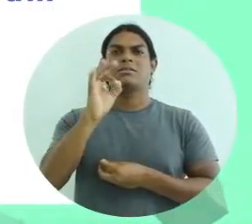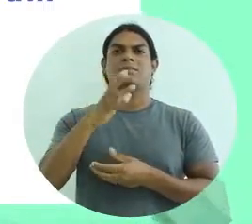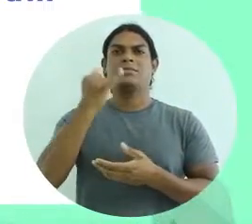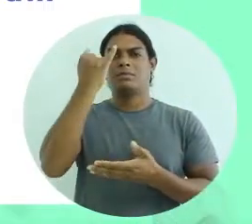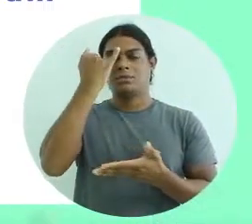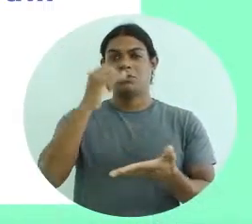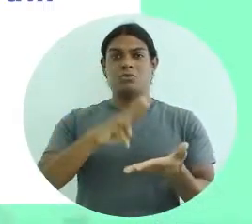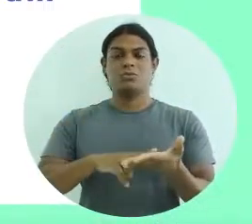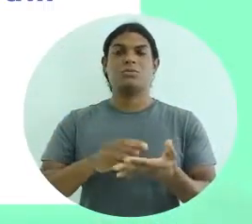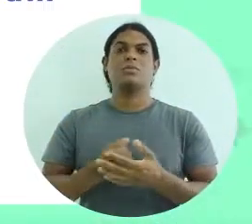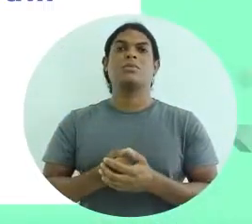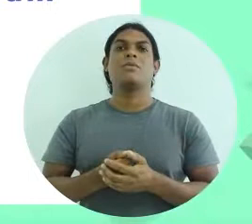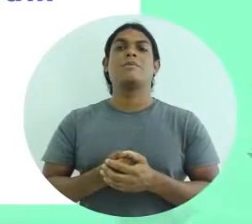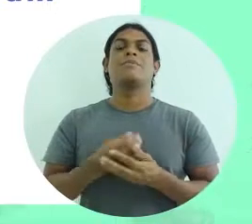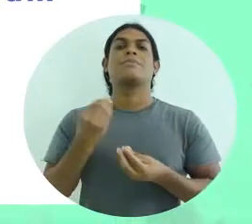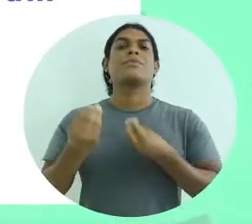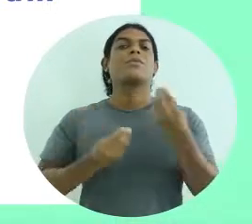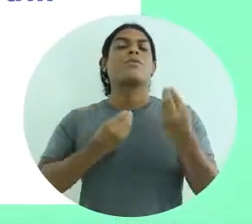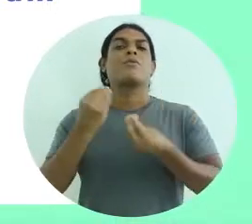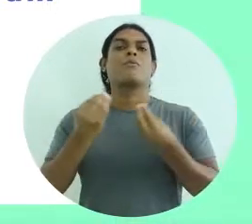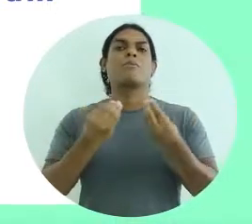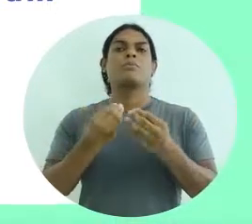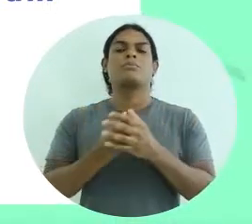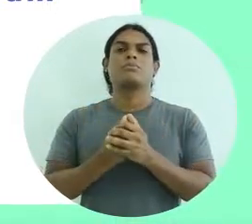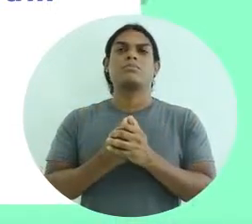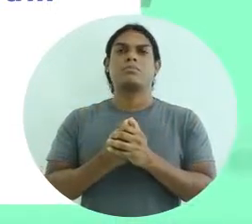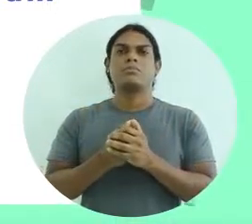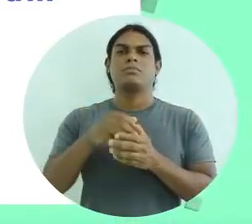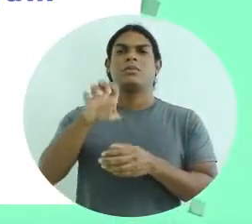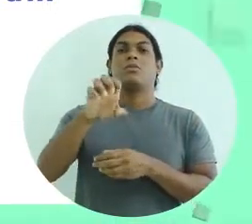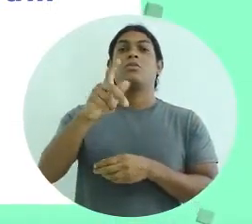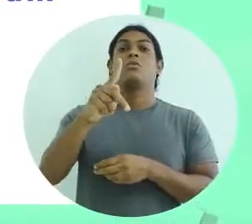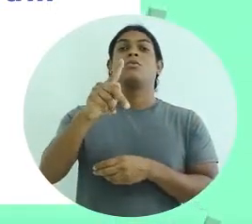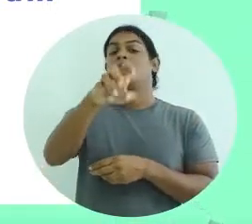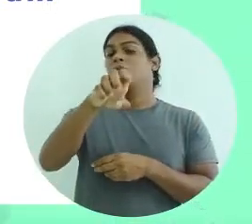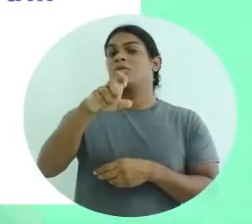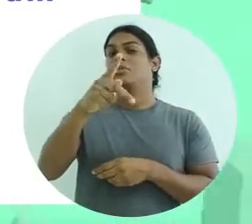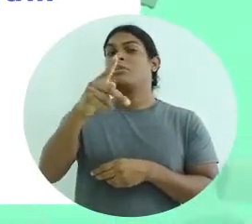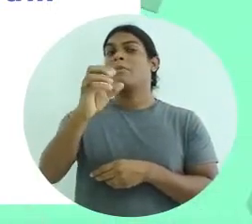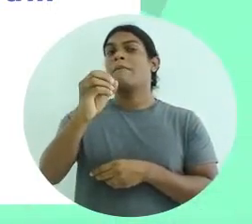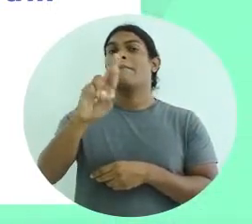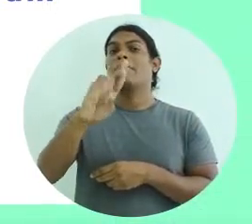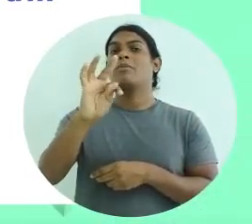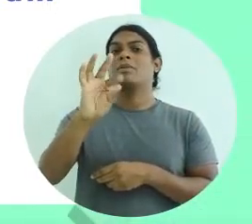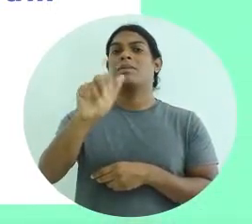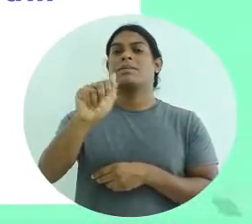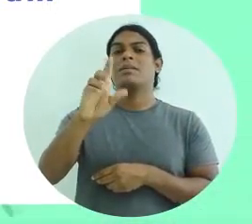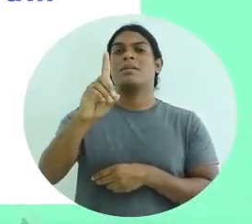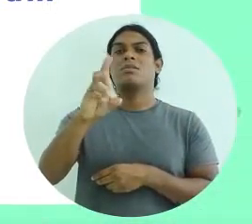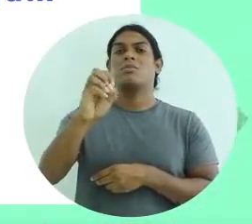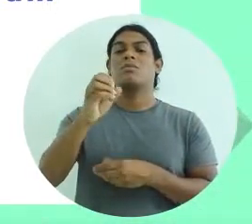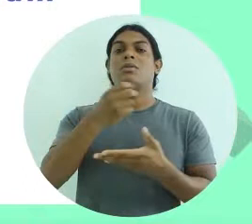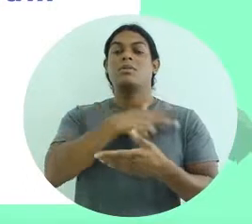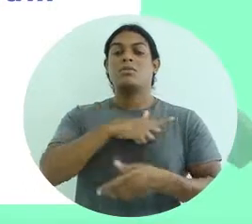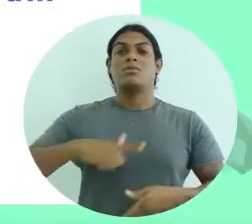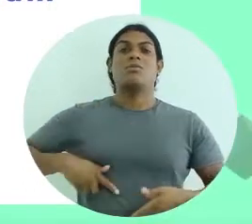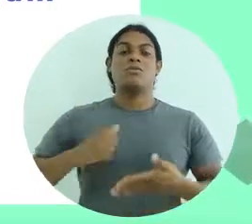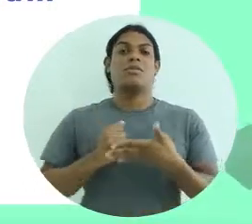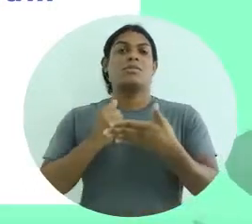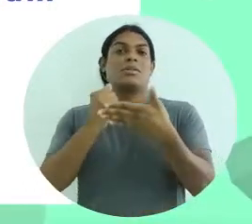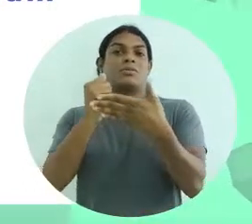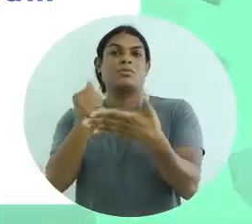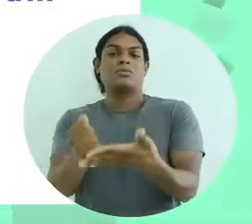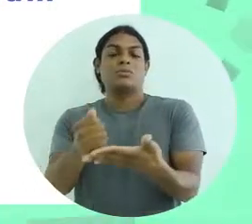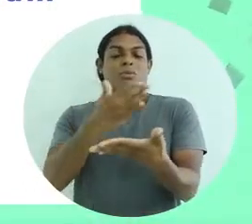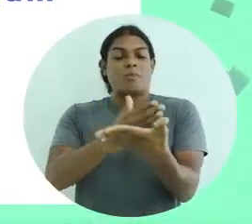operação? O exportador financia com recursos obtidos no mercado e o governo arca com parte dos juros que ele vai